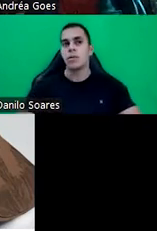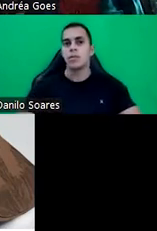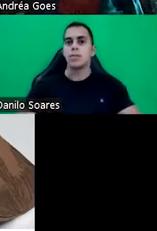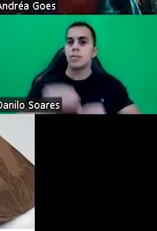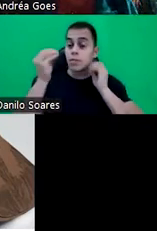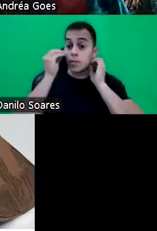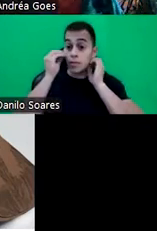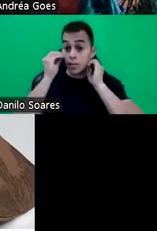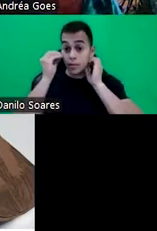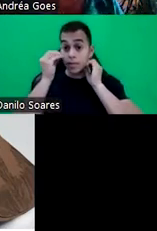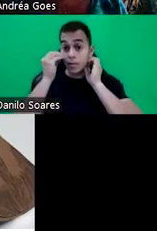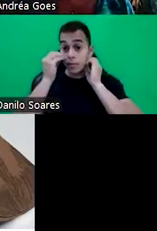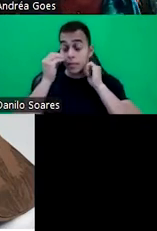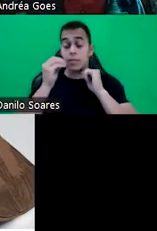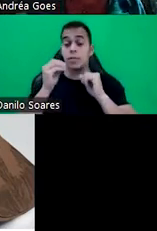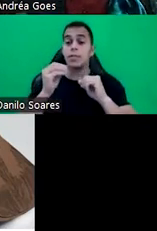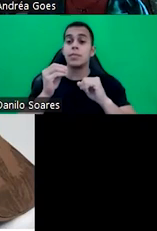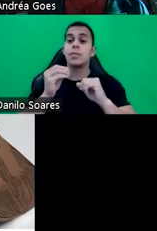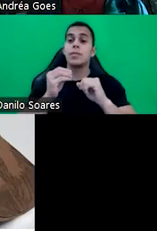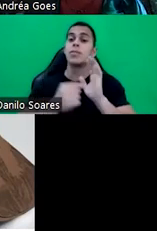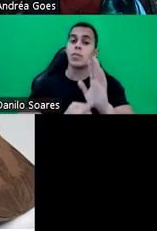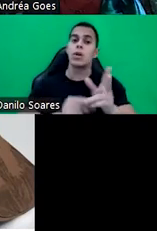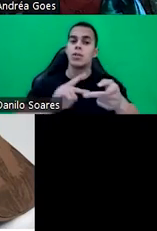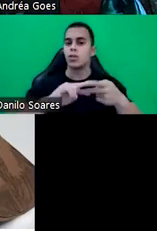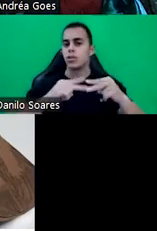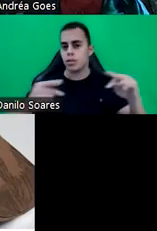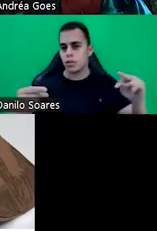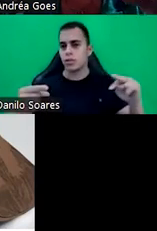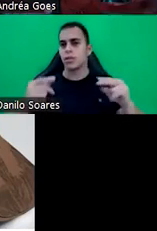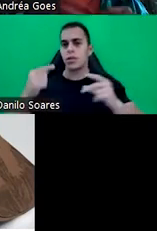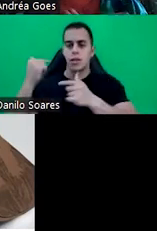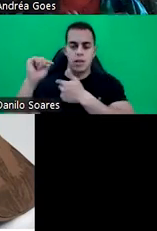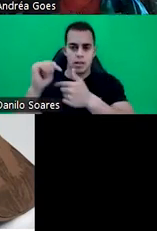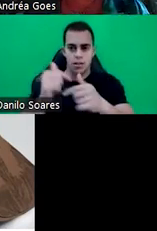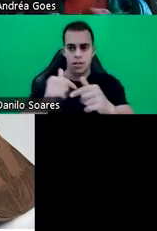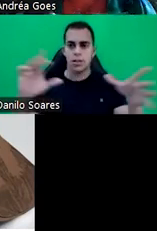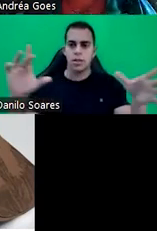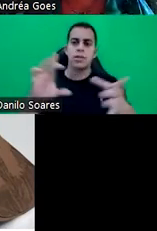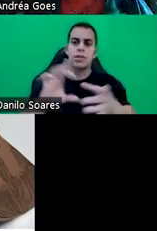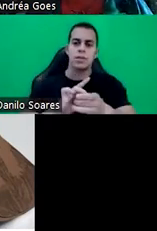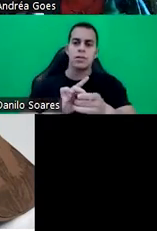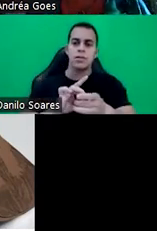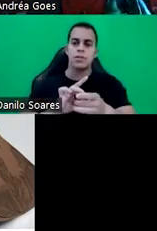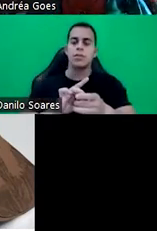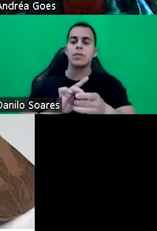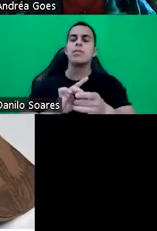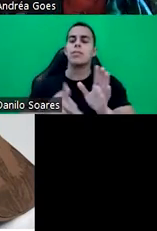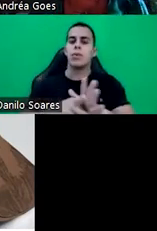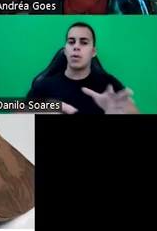tentativa de trazer a genética clássica em associação com a genética molecular, para a